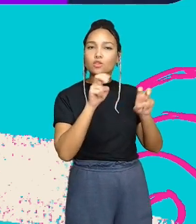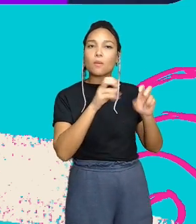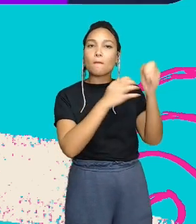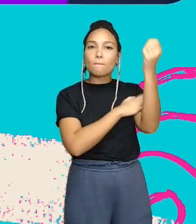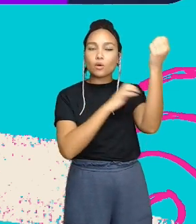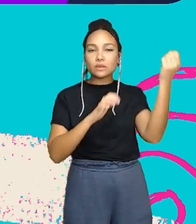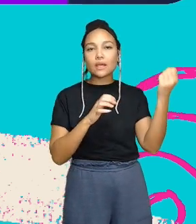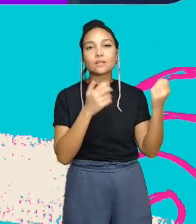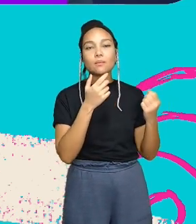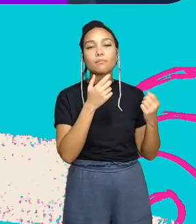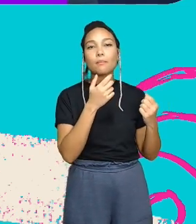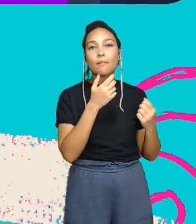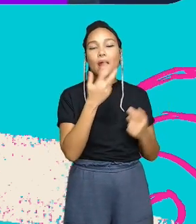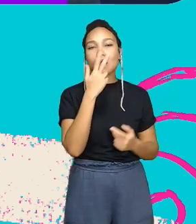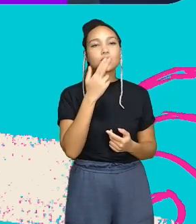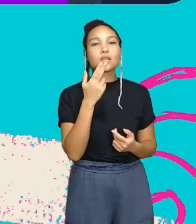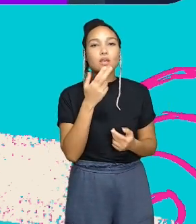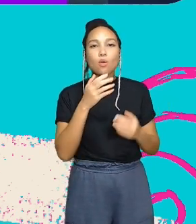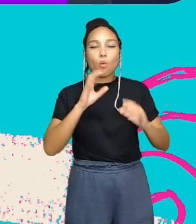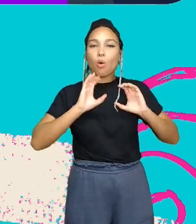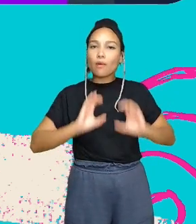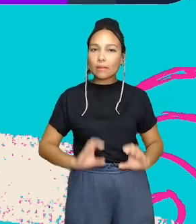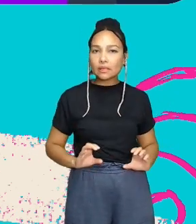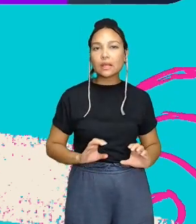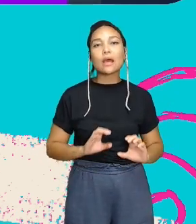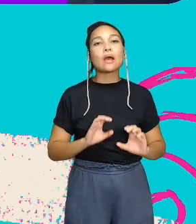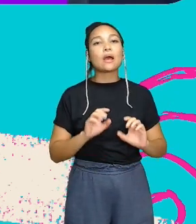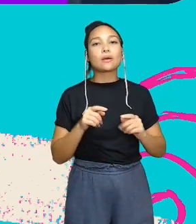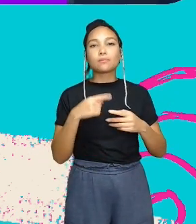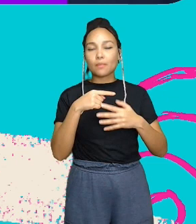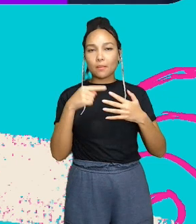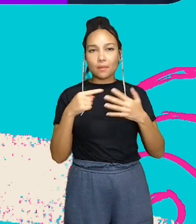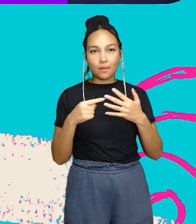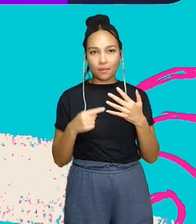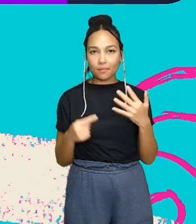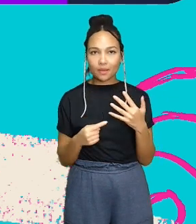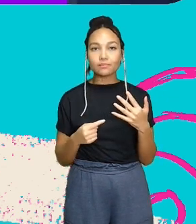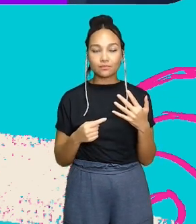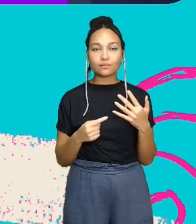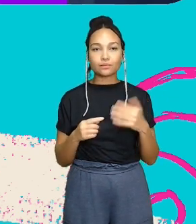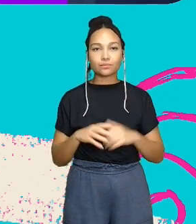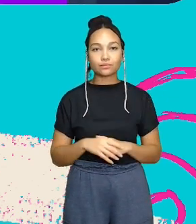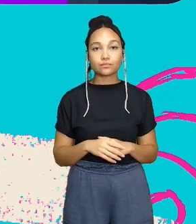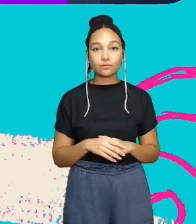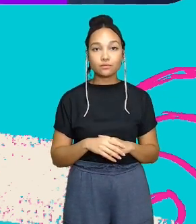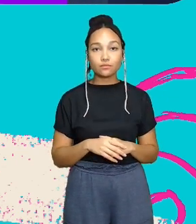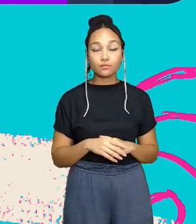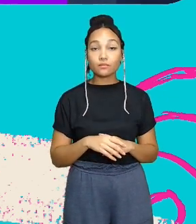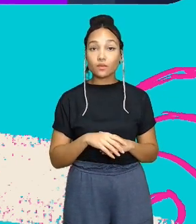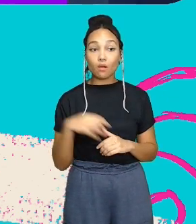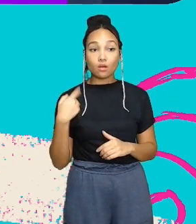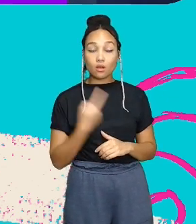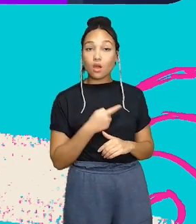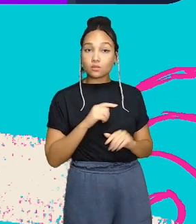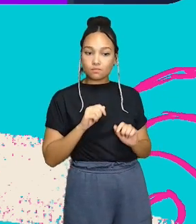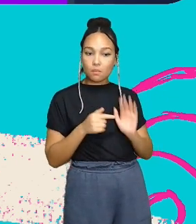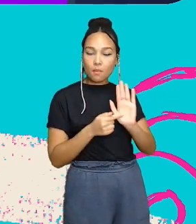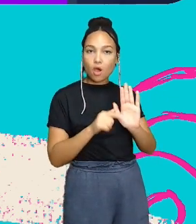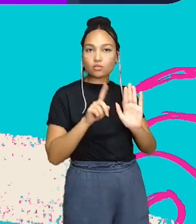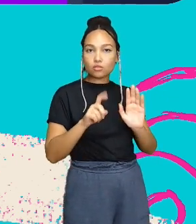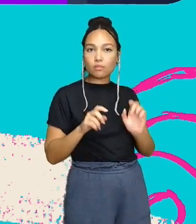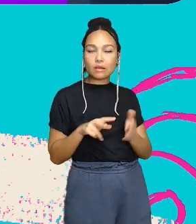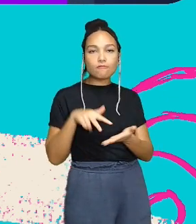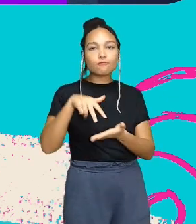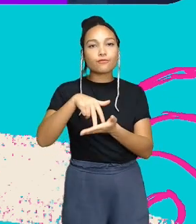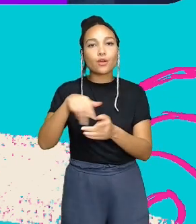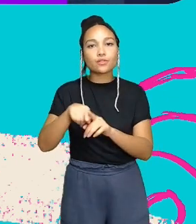comportamentais empreendedoras, com a BNCC, com o CIEB. E aqui, quando a gente entra a resiliência, tolerância ao